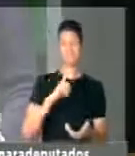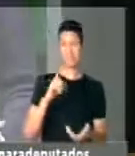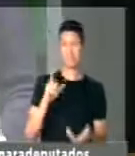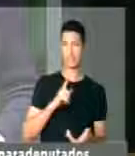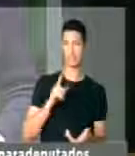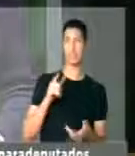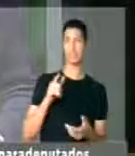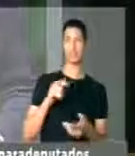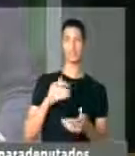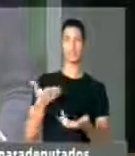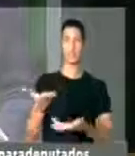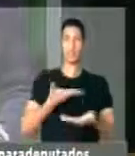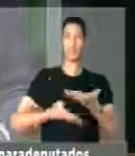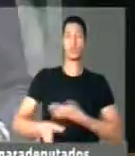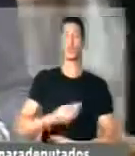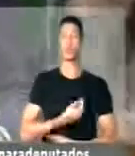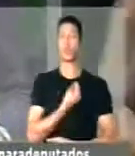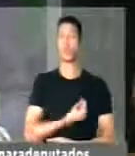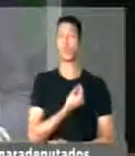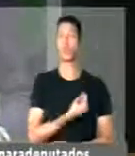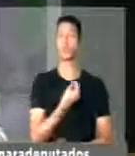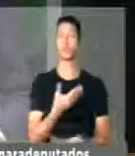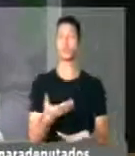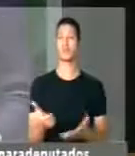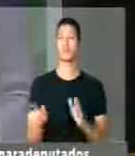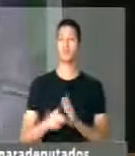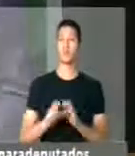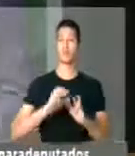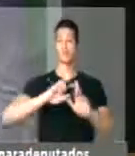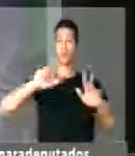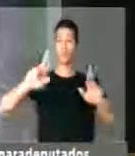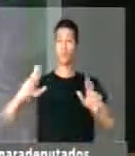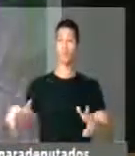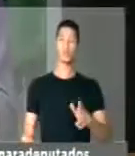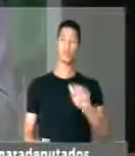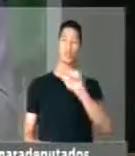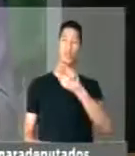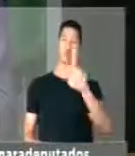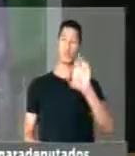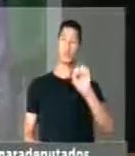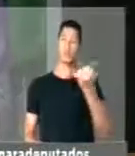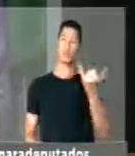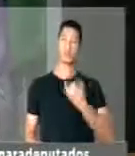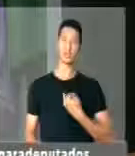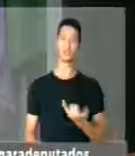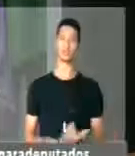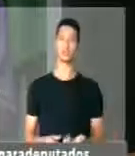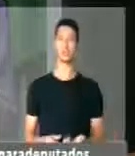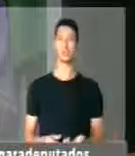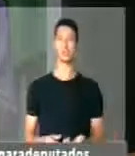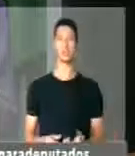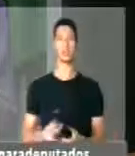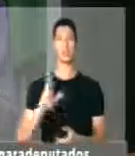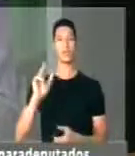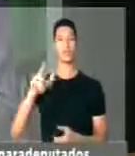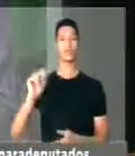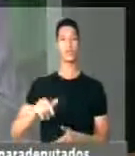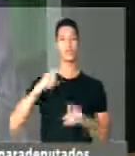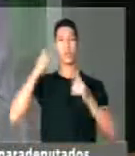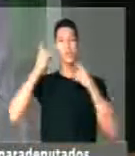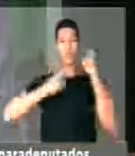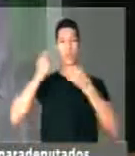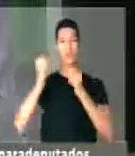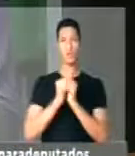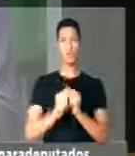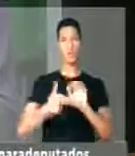dificuldade da convivência entre os diferentes, Arraes nos diz: nunca me preocupei